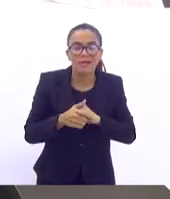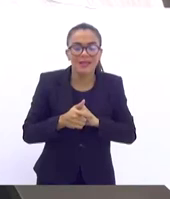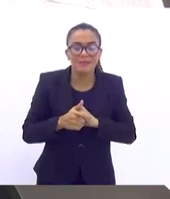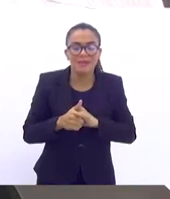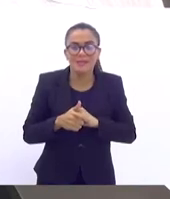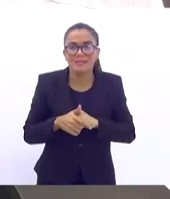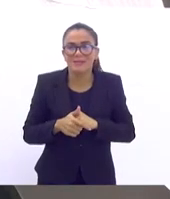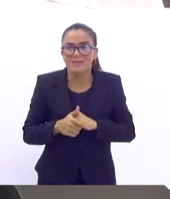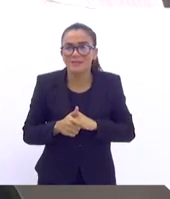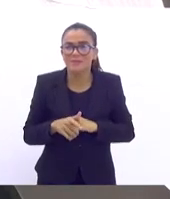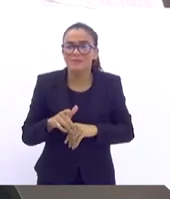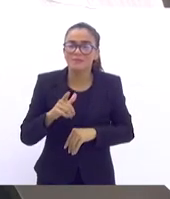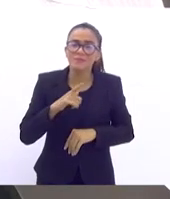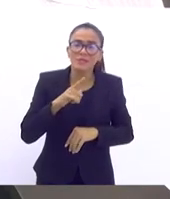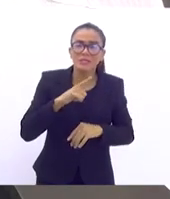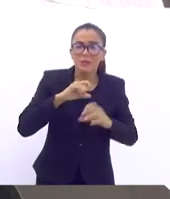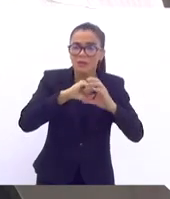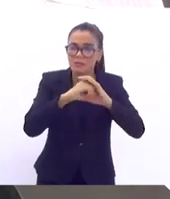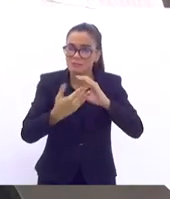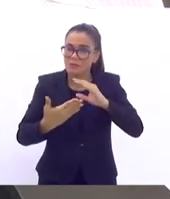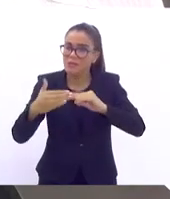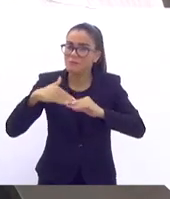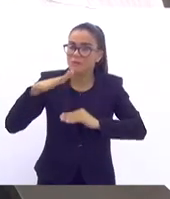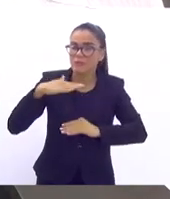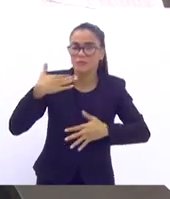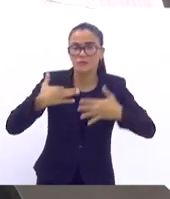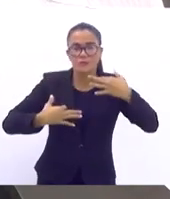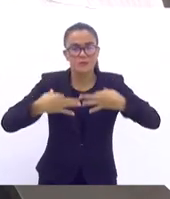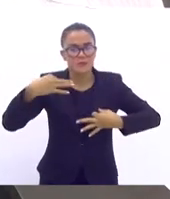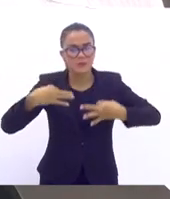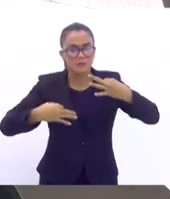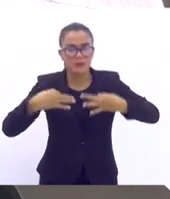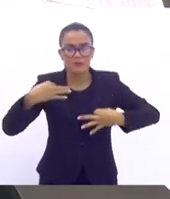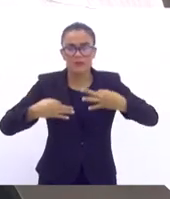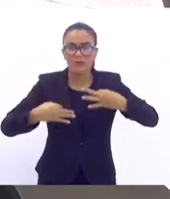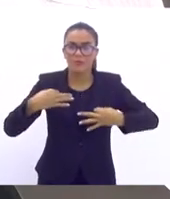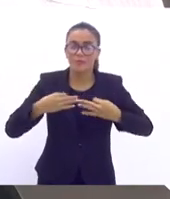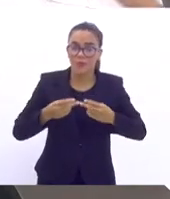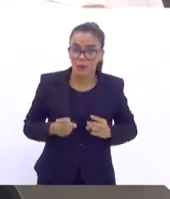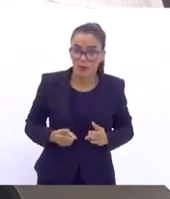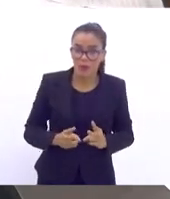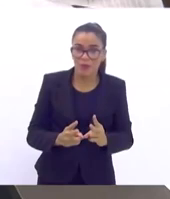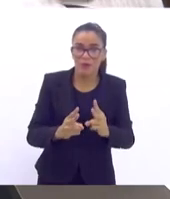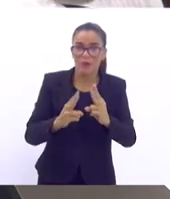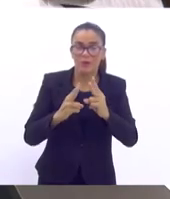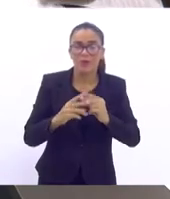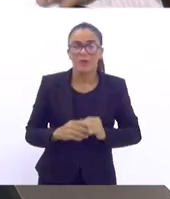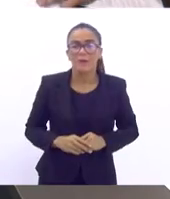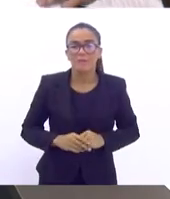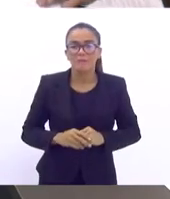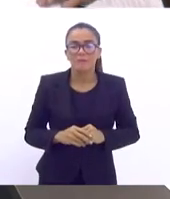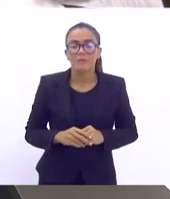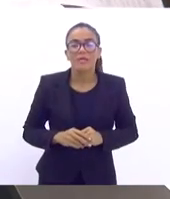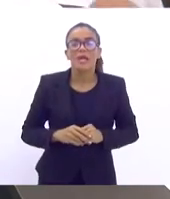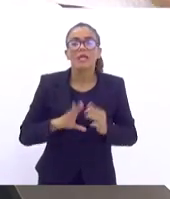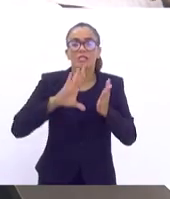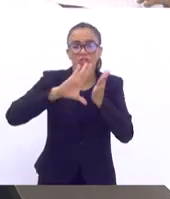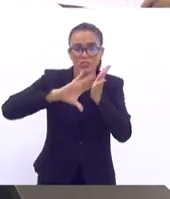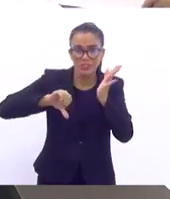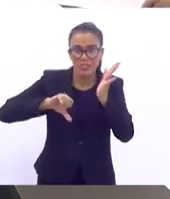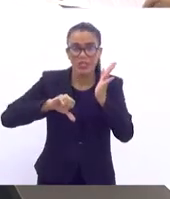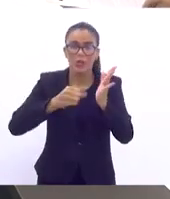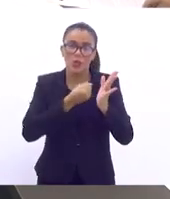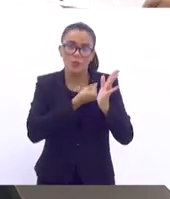são aspectos mais jurídicos mas que é importante fazer a distinção continuada supressiva 10